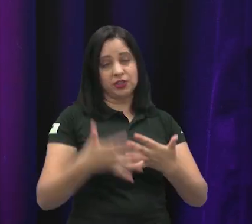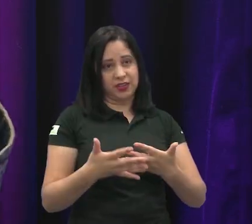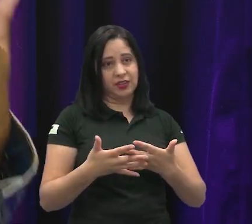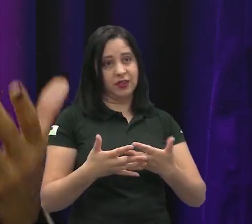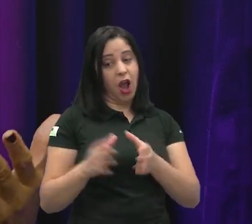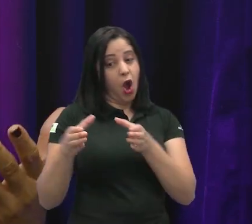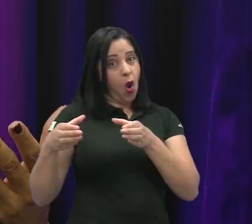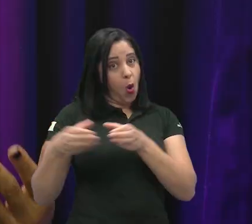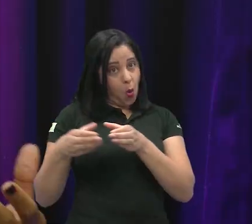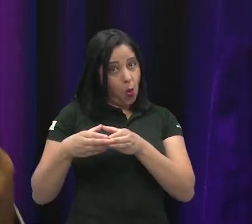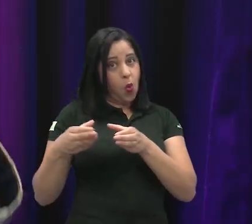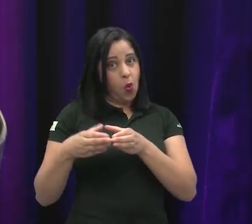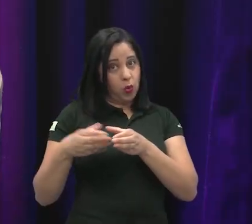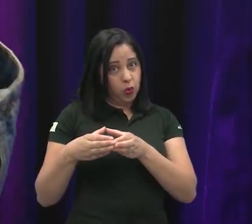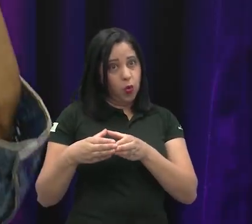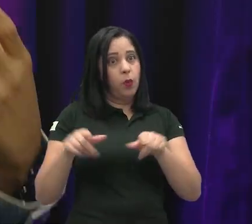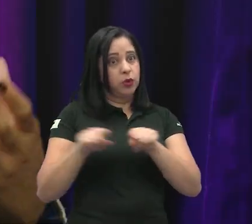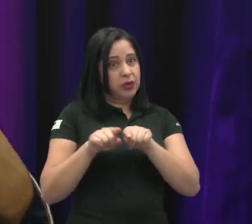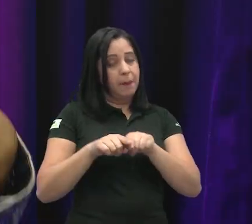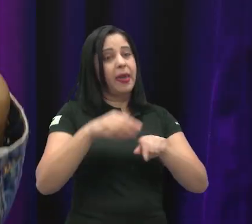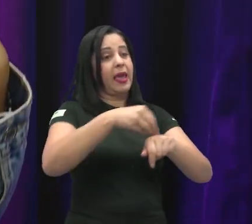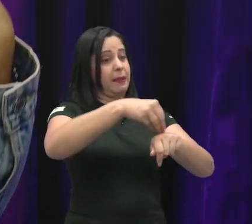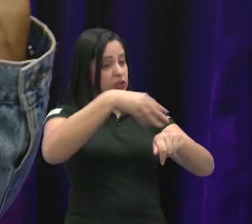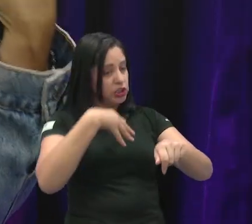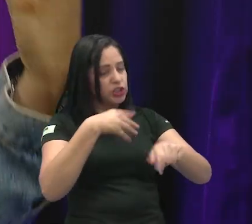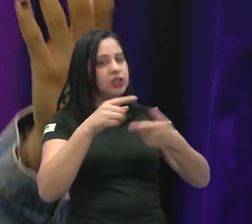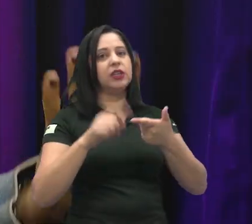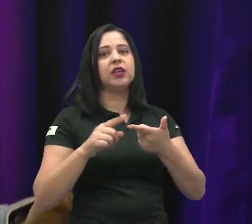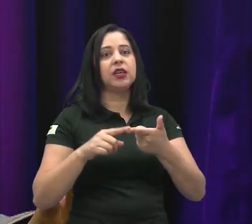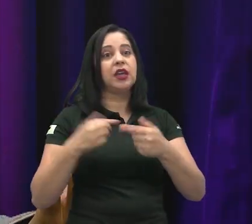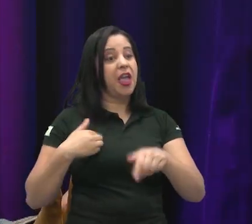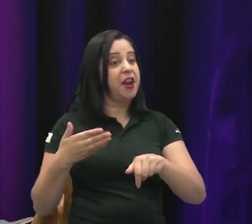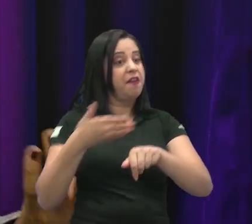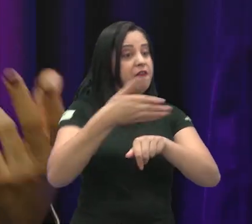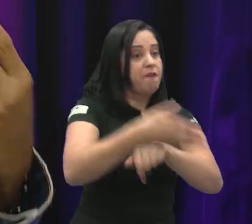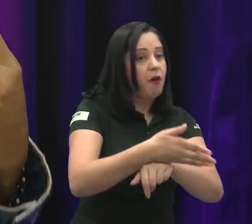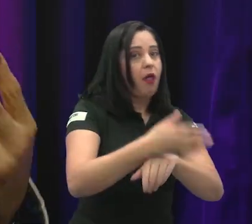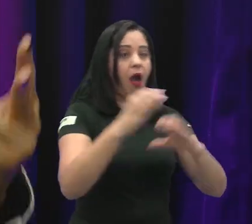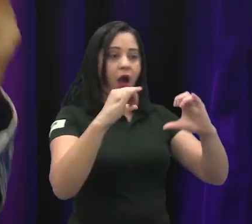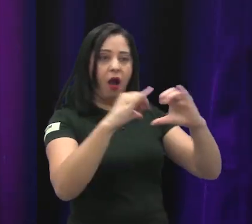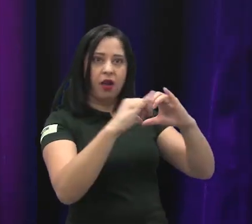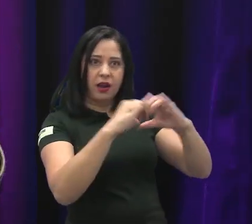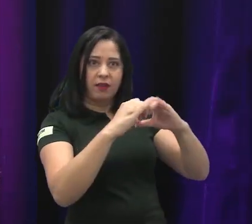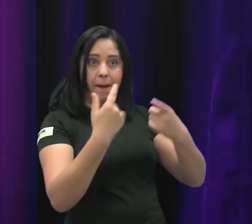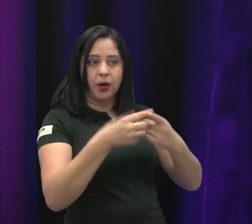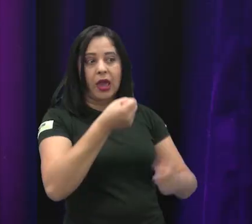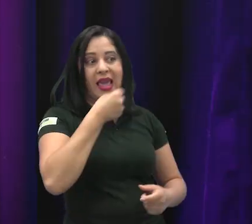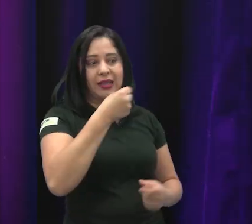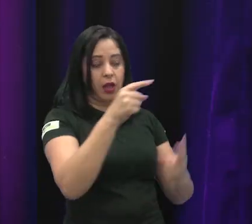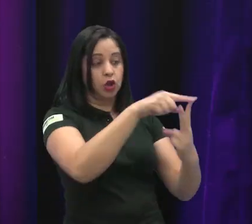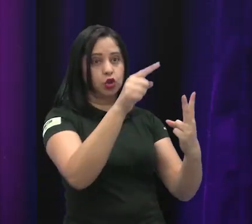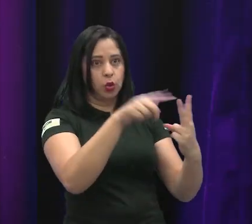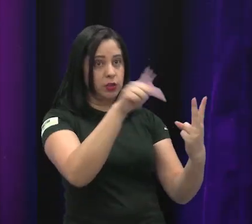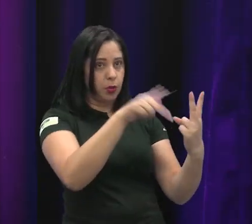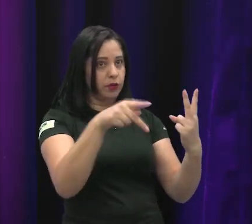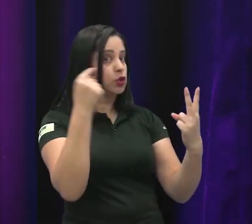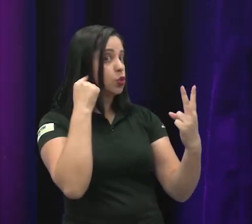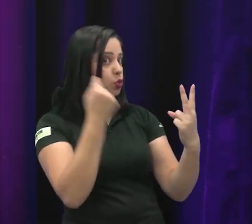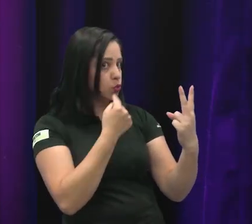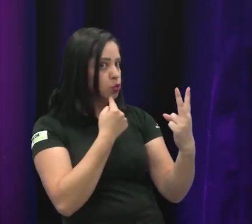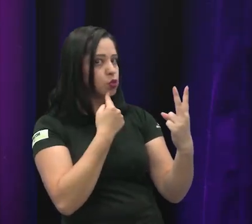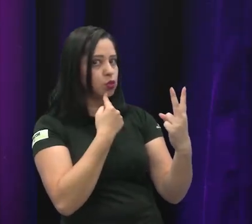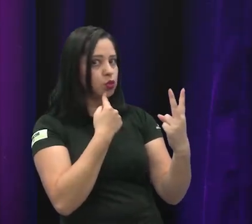eles participaram desse programa, deram dicas, foram até a gravação, né, porque a gente entrevistou 2 surdos, né, 2 professores